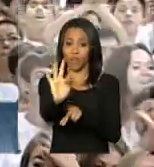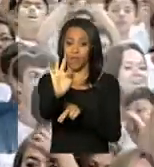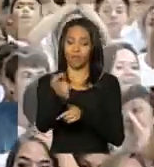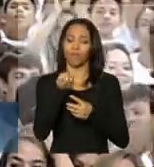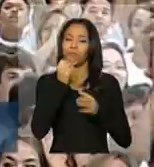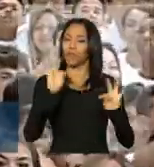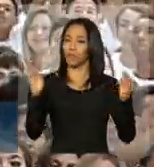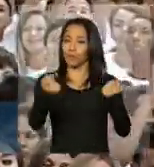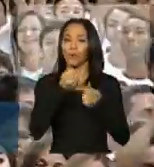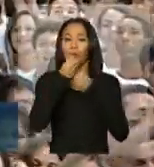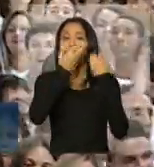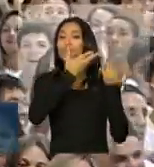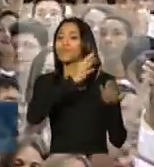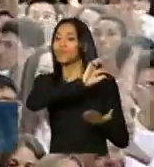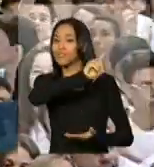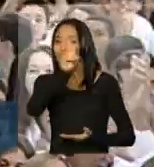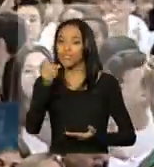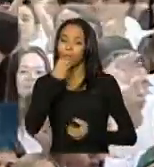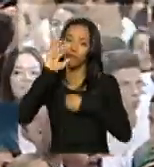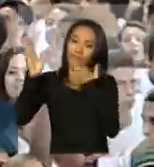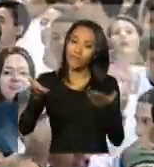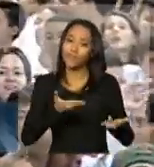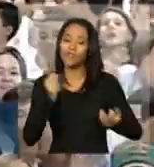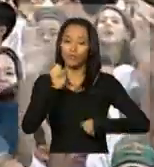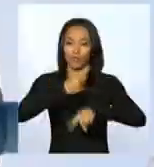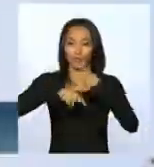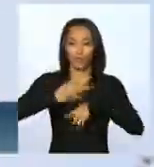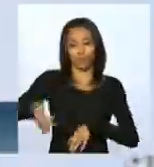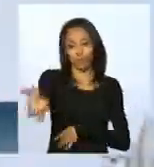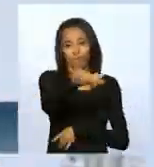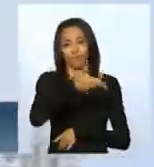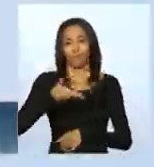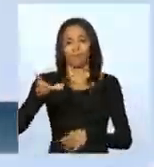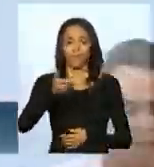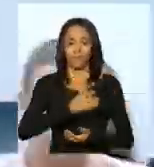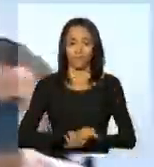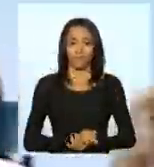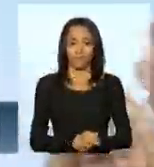dia, bem-vinda, presidente, muito sucesso para vocês.